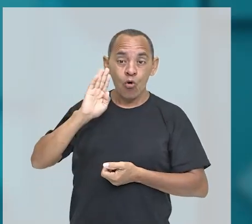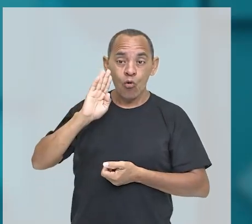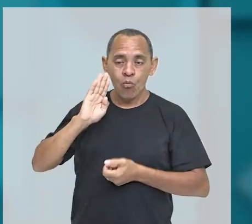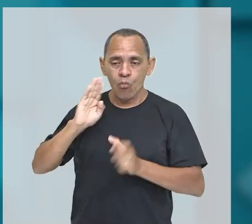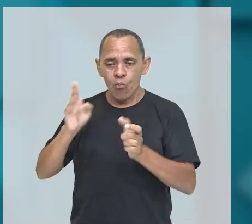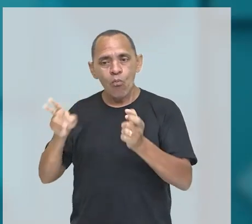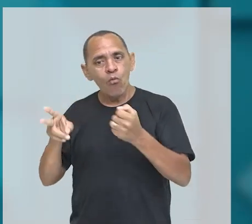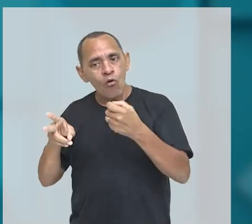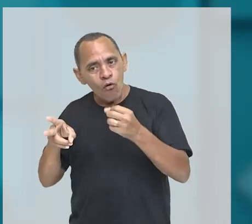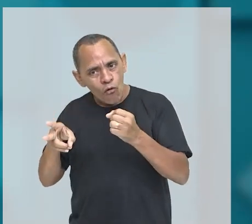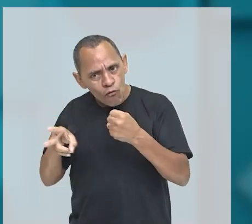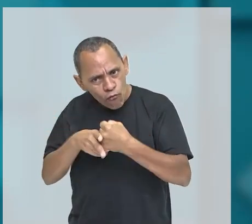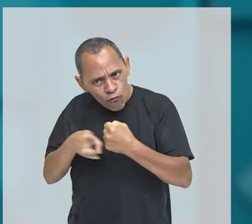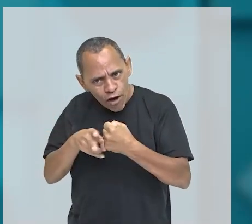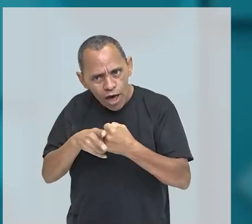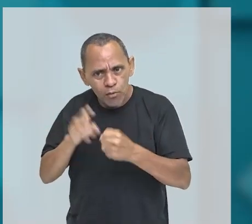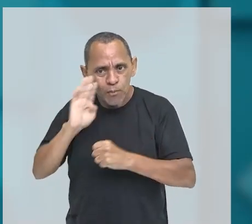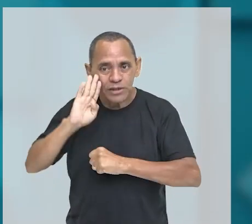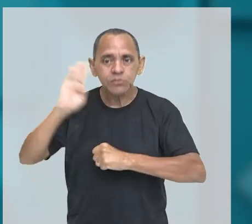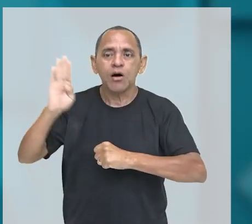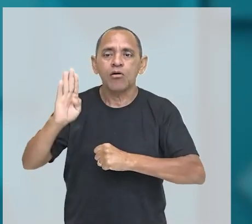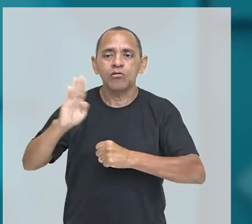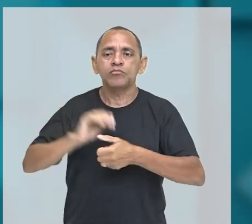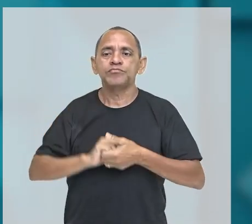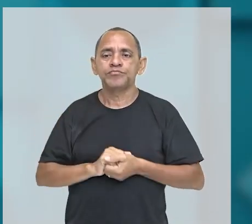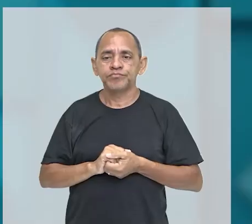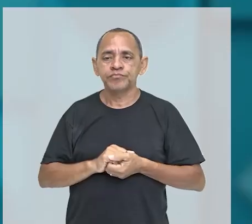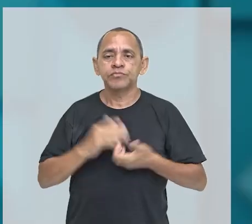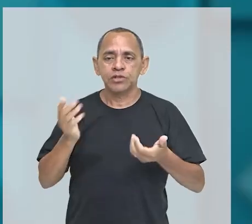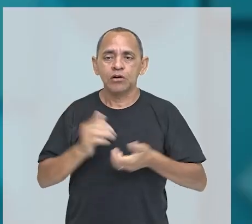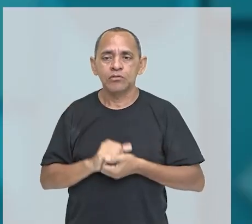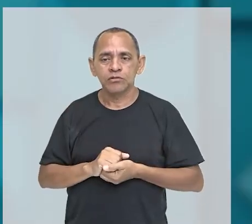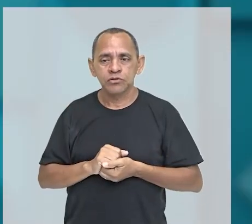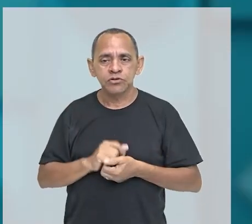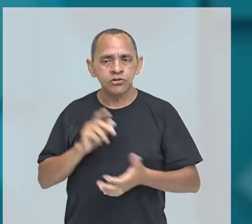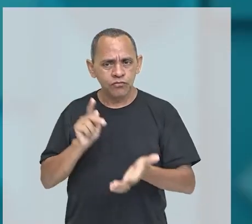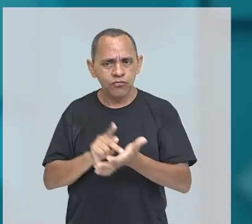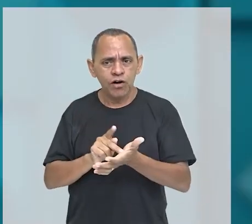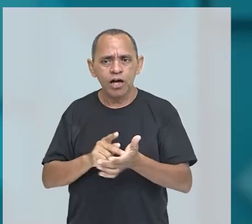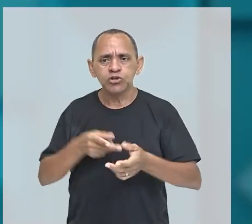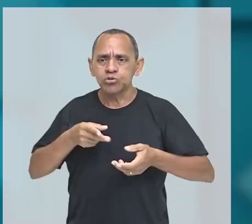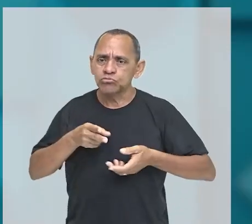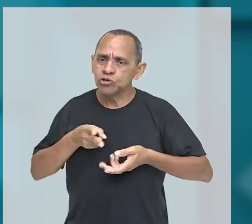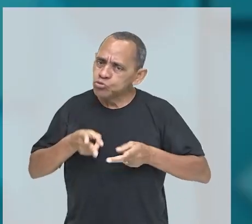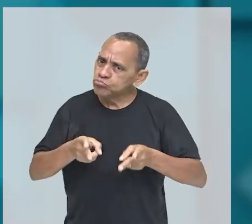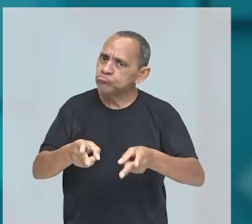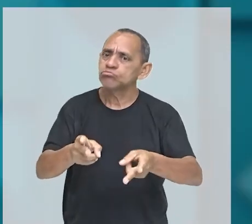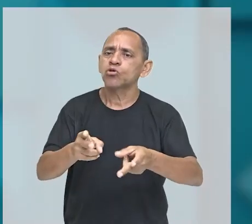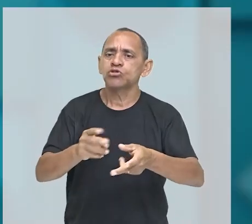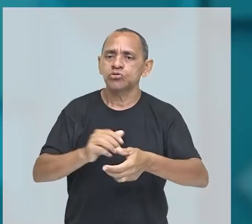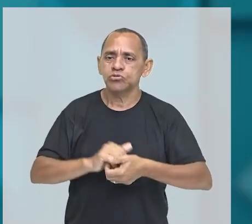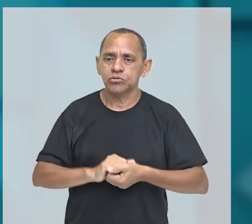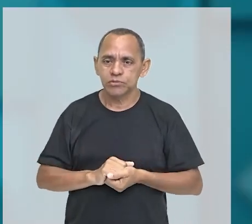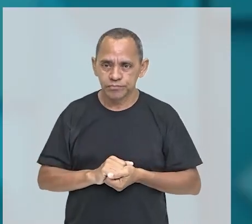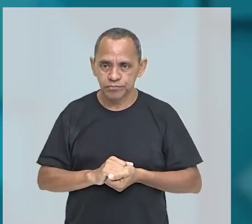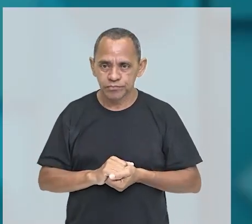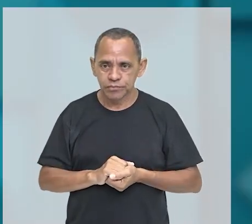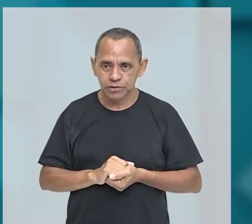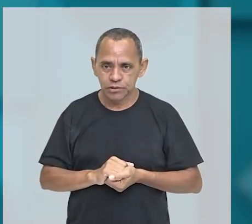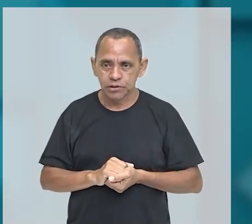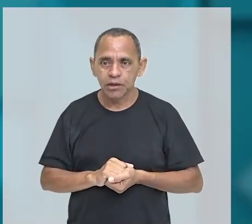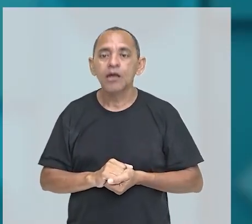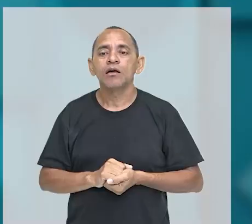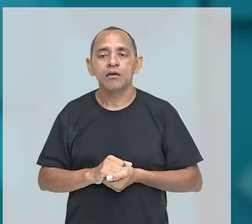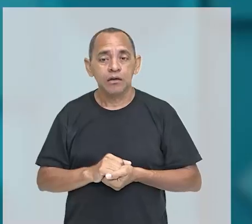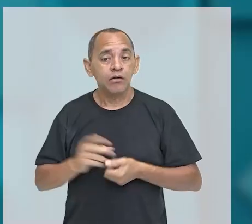infinitivo, tá bom? Então, embora ele não esteja conjugado, ele não esteja relacionado com nenhum sujeito, esse verbo